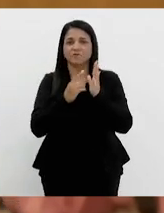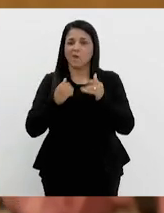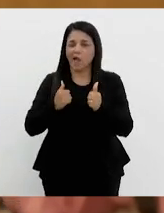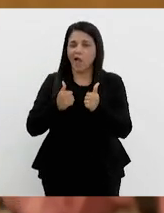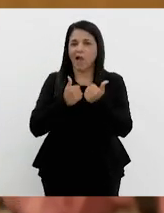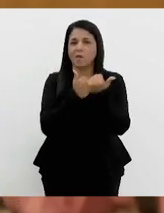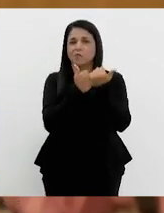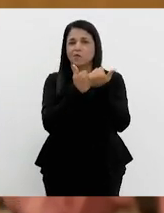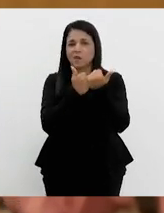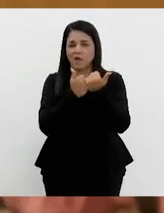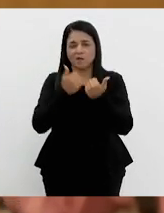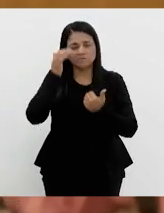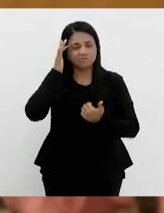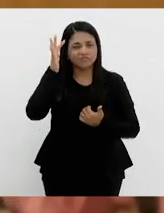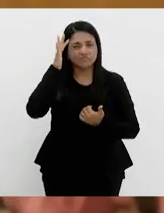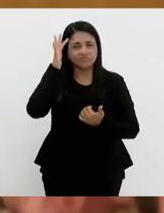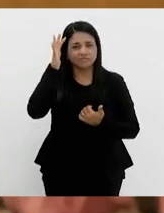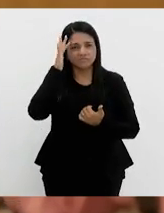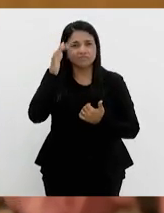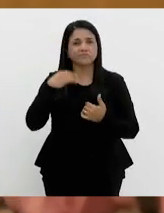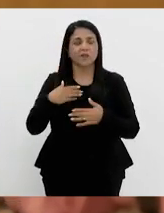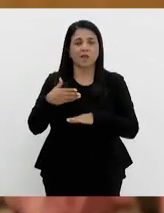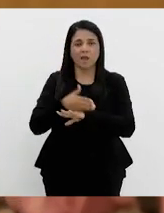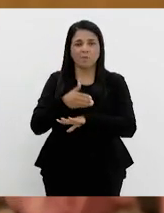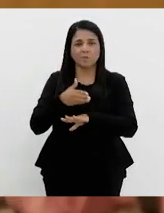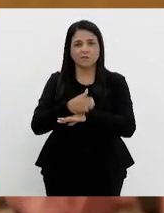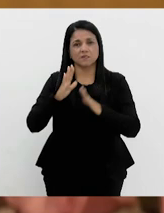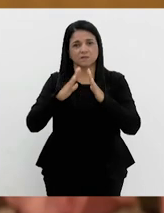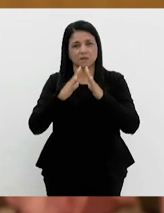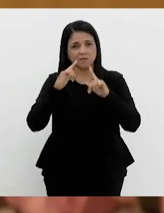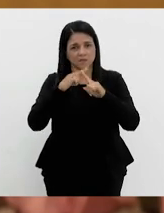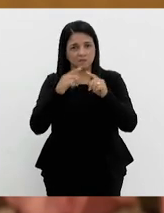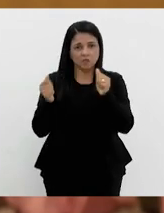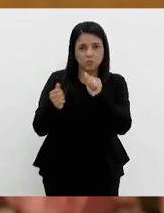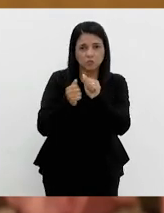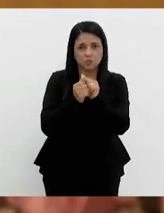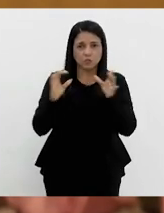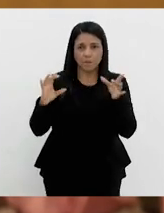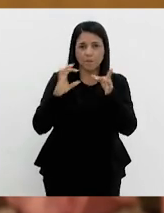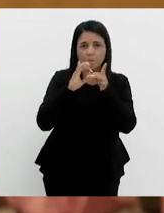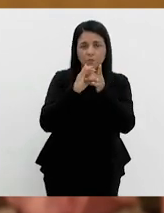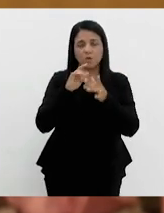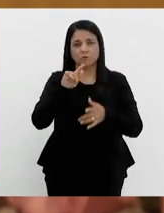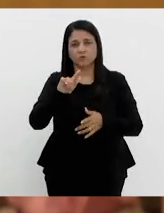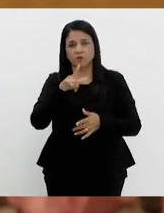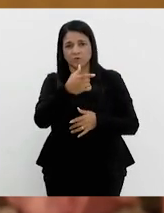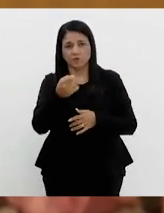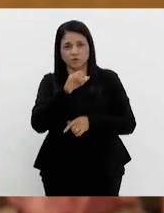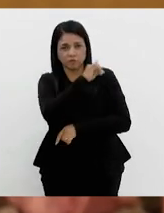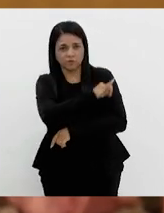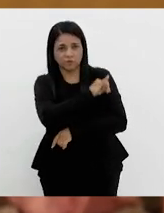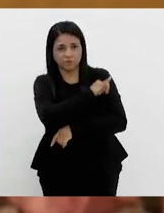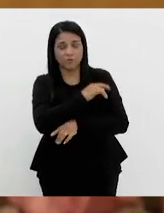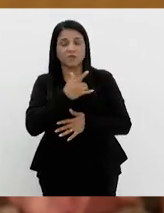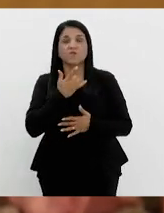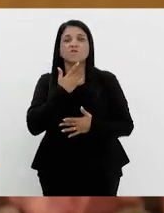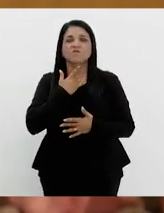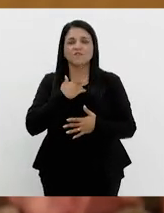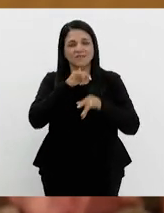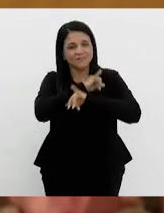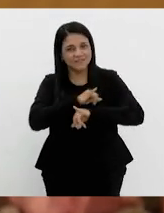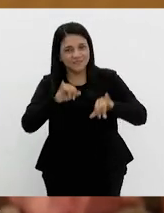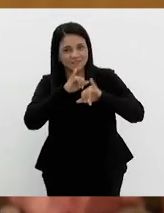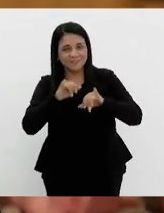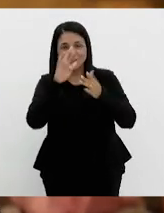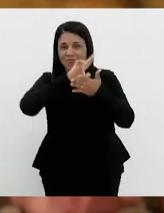reflexão e vai ser a nossa presença de igreja junto ao G20 aqui no Rio de Janeiro Desejo aos que foram nomeados e que